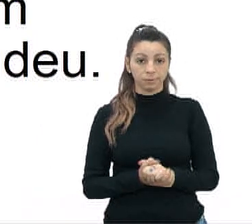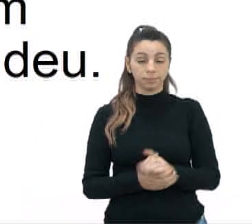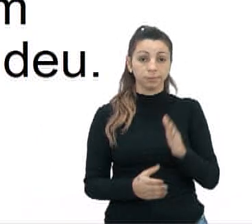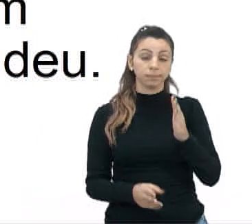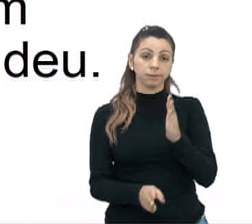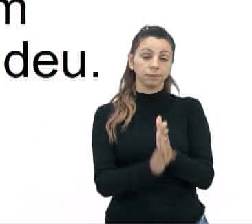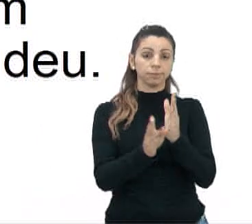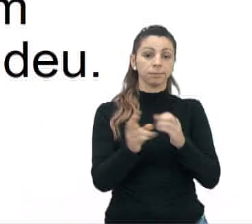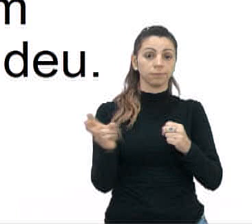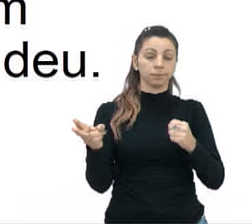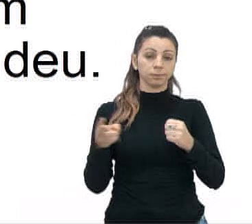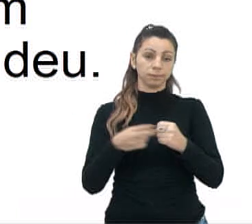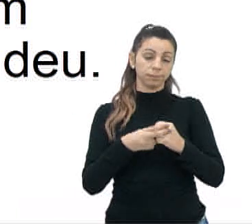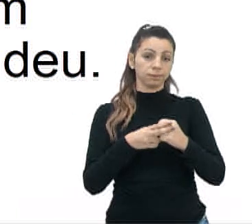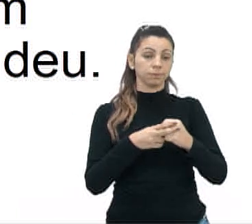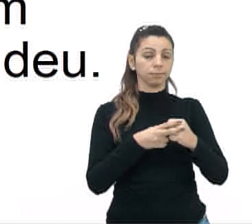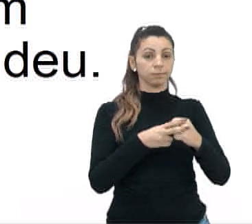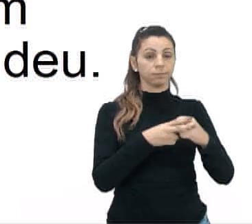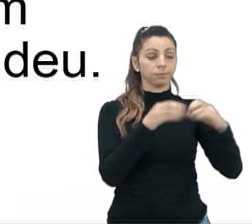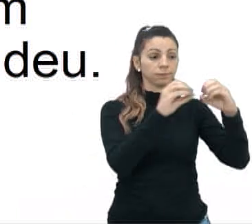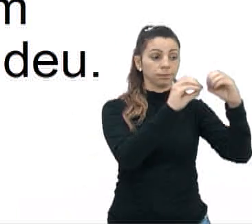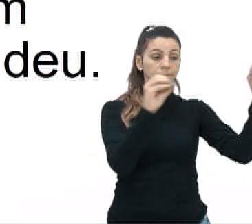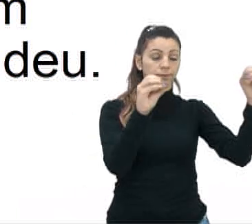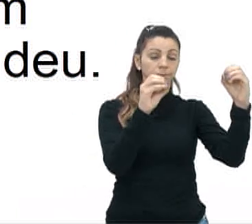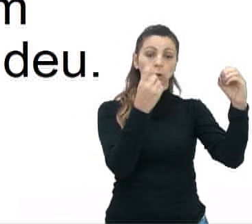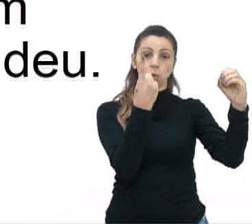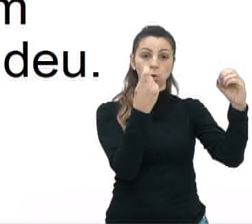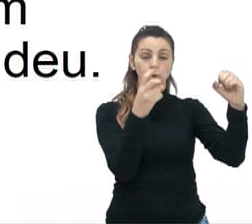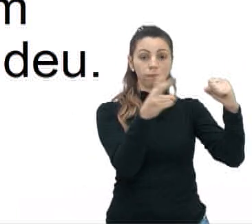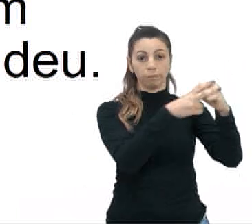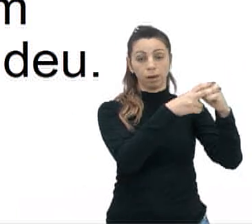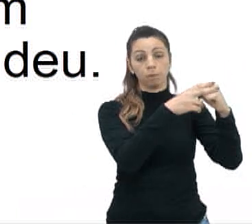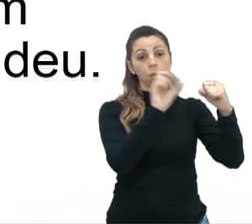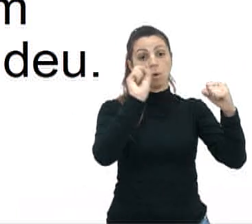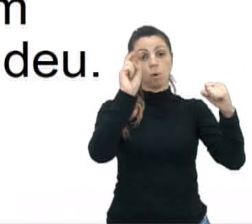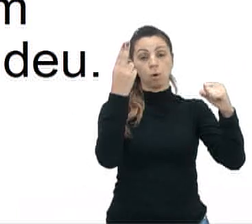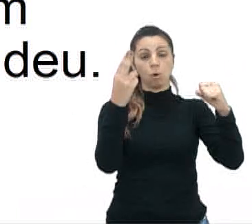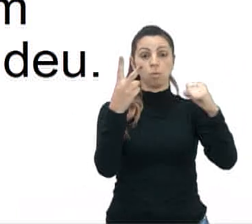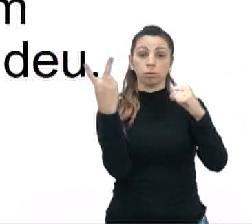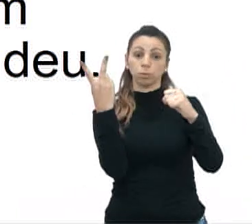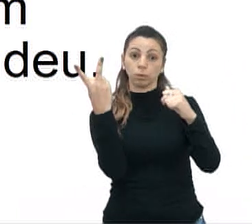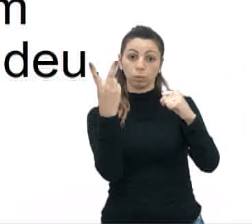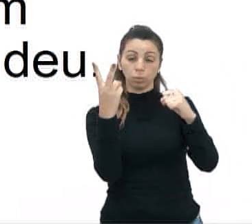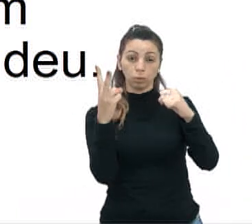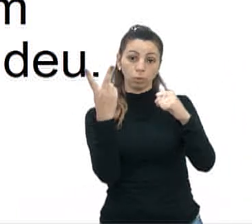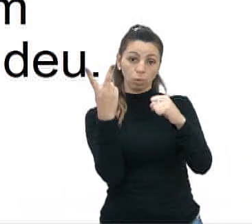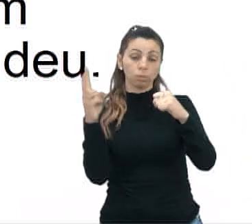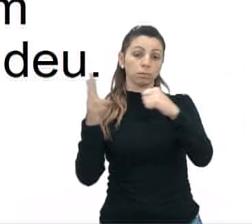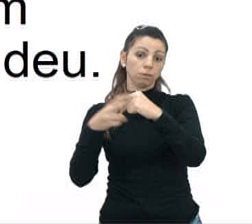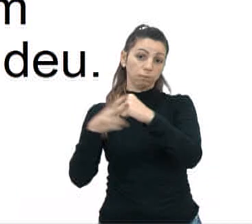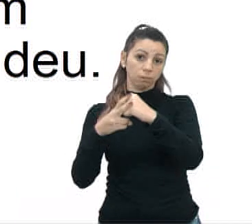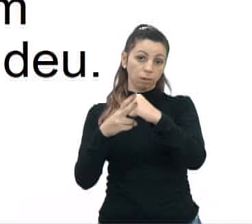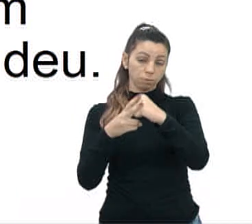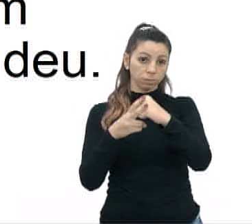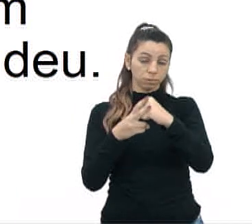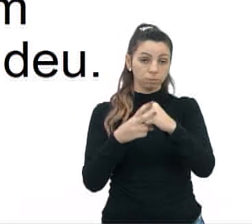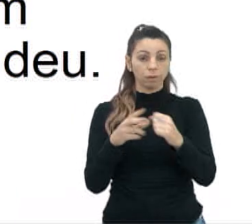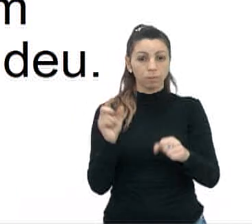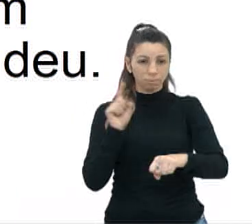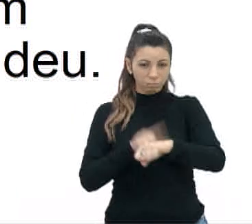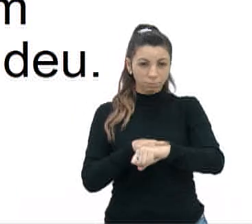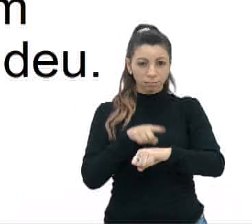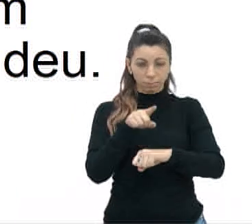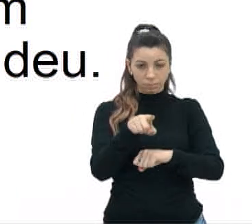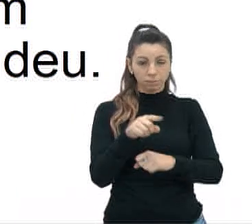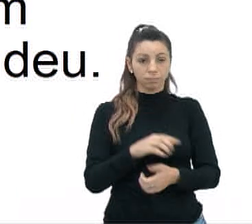orações, vê se é período simples, se é período composto e tentar classificá-las da forma como nós já vimos. Tudo bem? Vou dar um